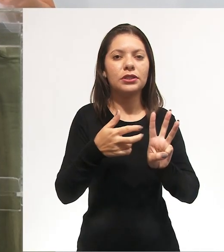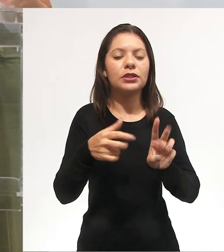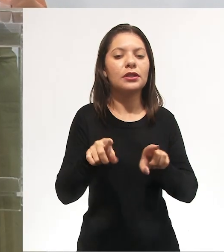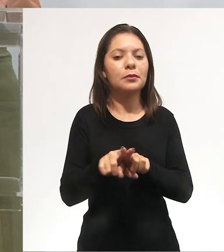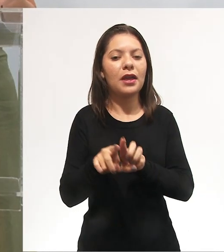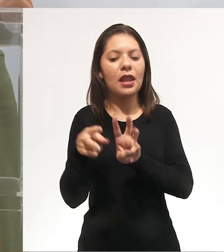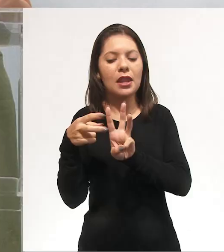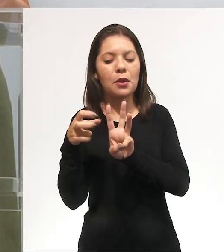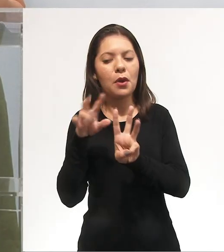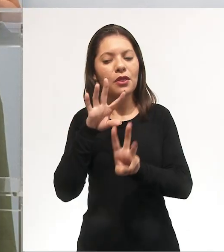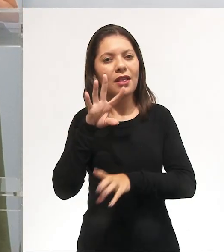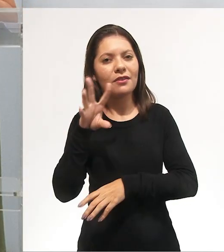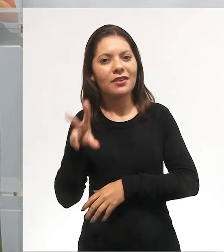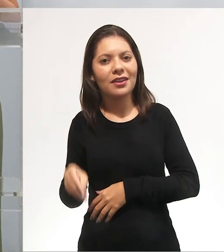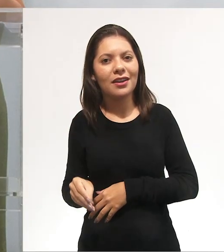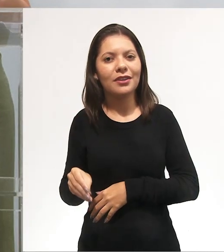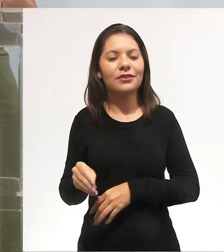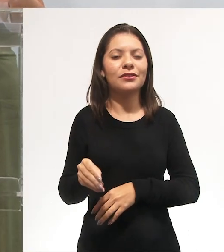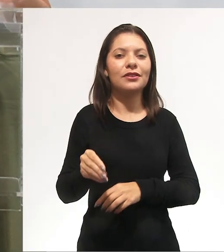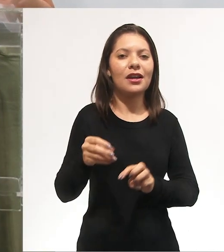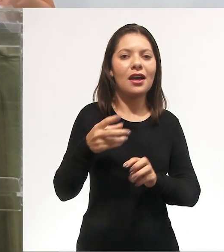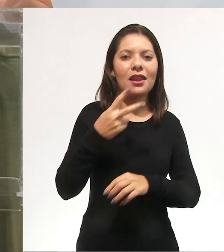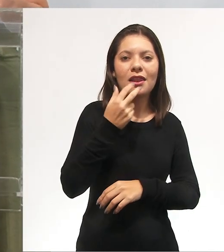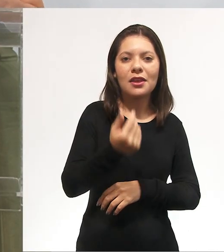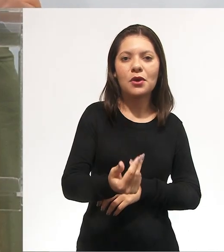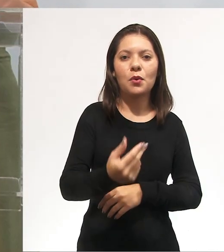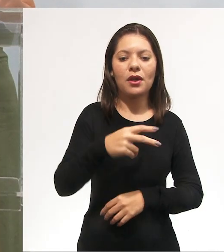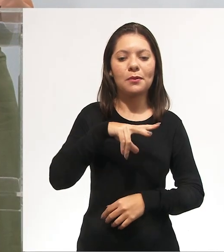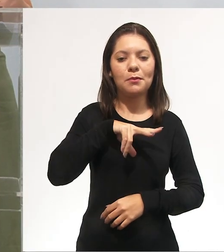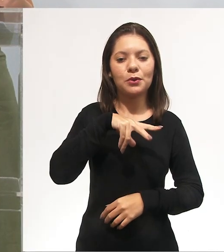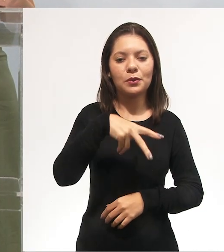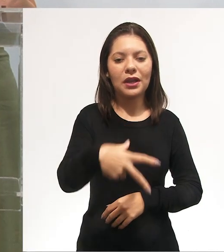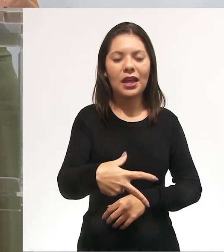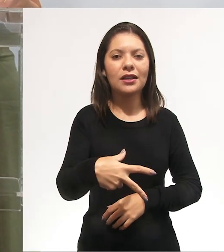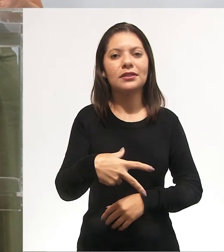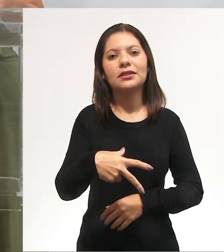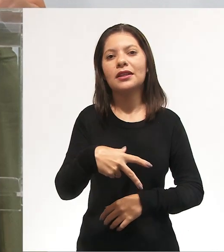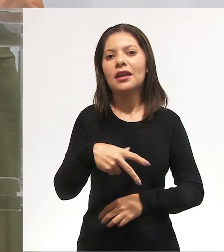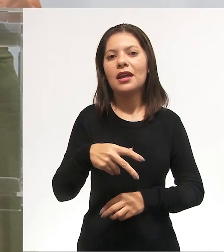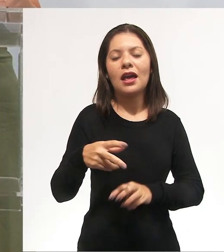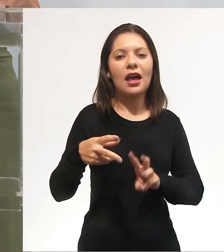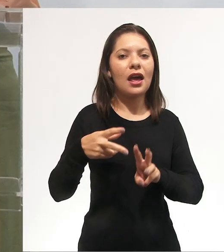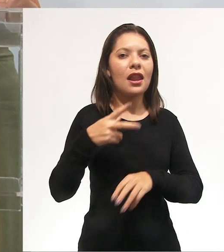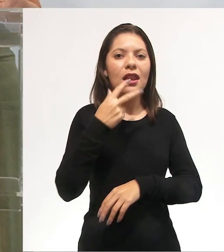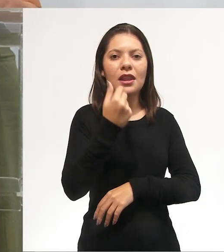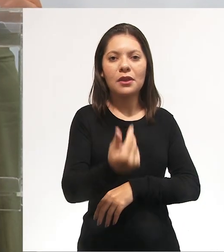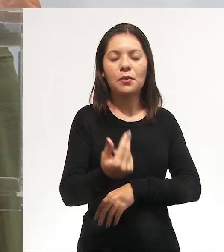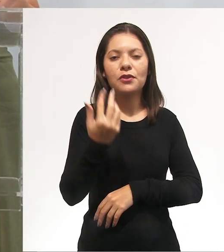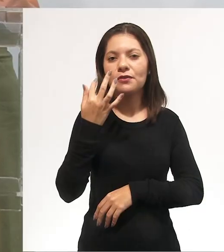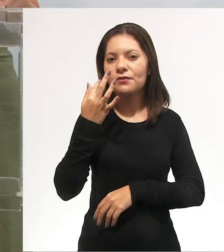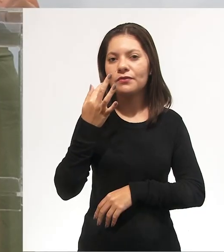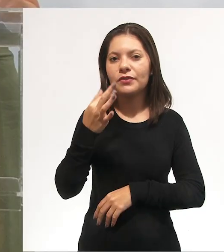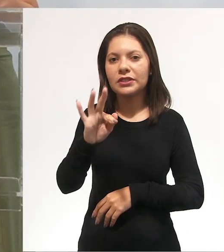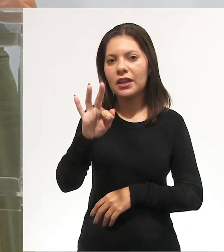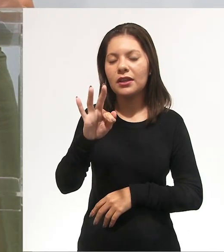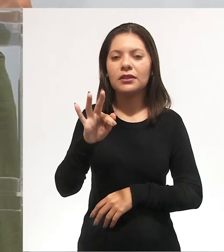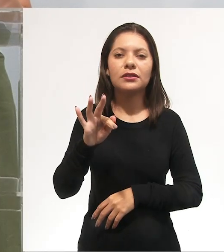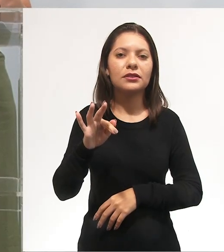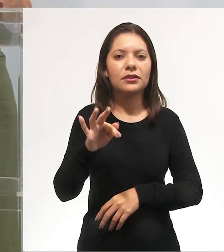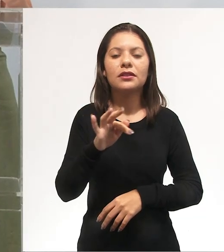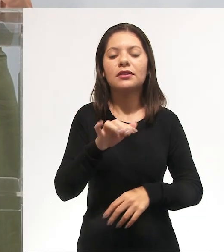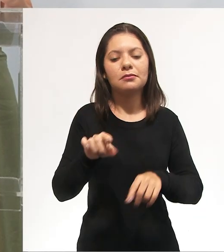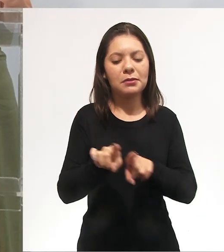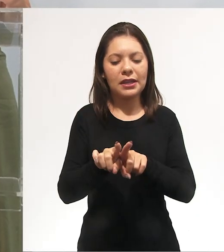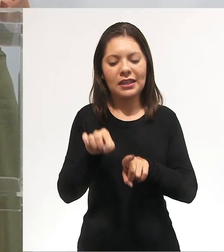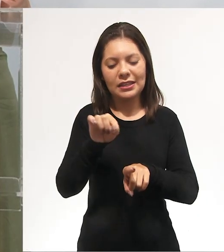indígena, com a língua dos africanos, com a língua dos portugueses, dos holandeses, dos franceses, que também estiveram no processo